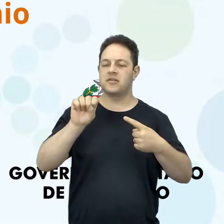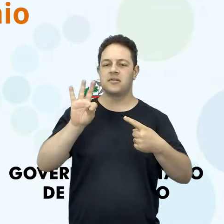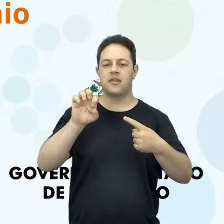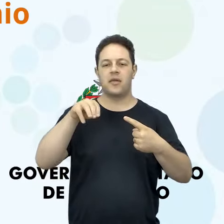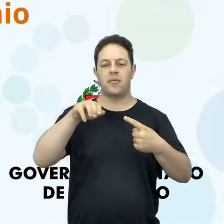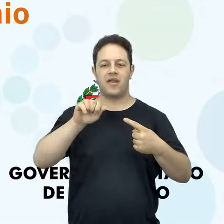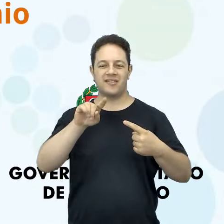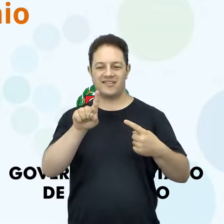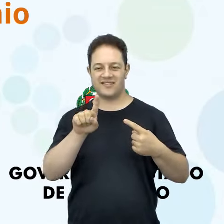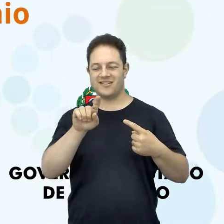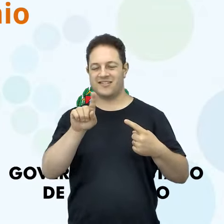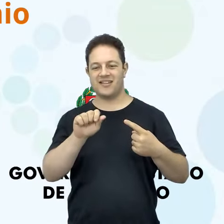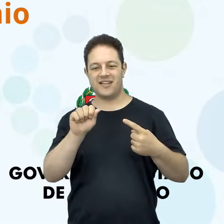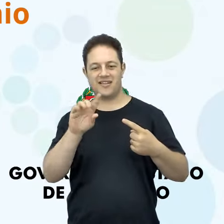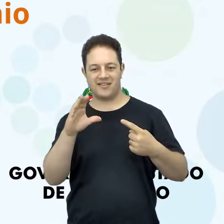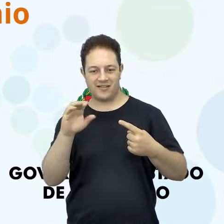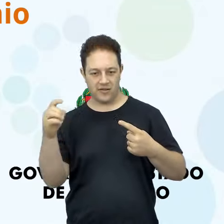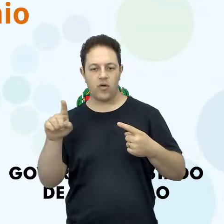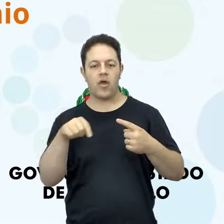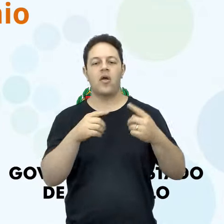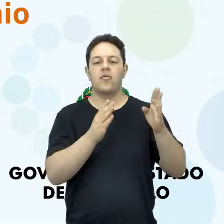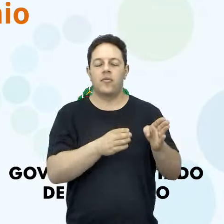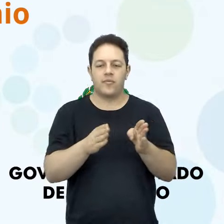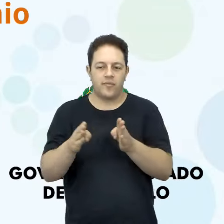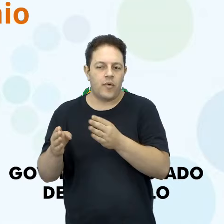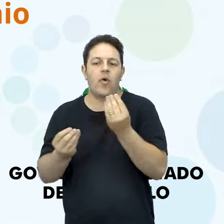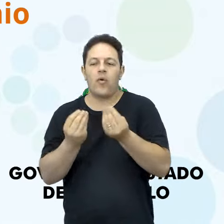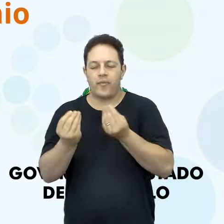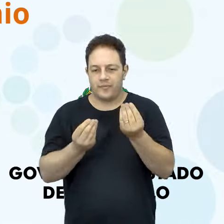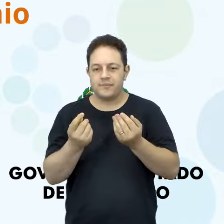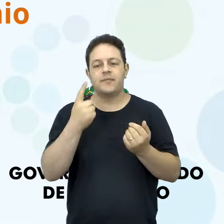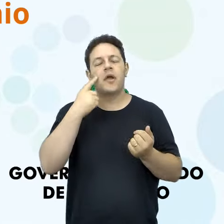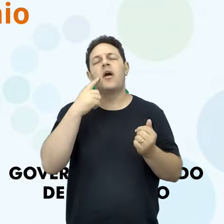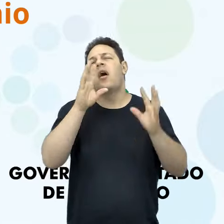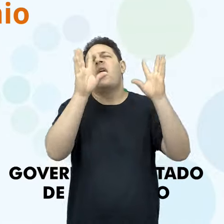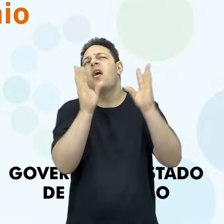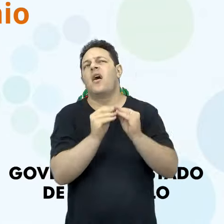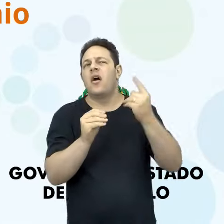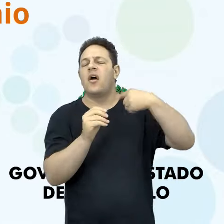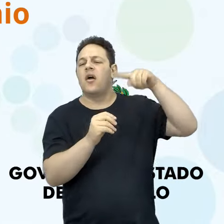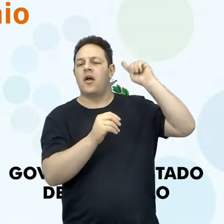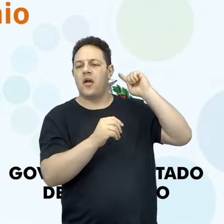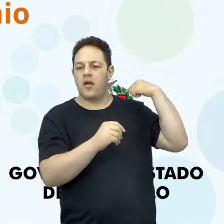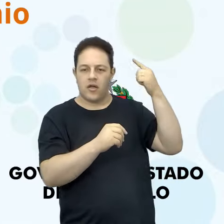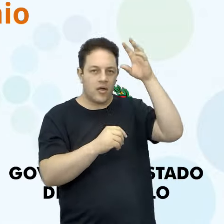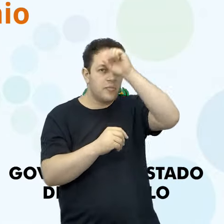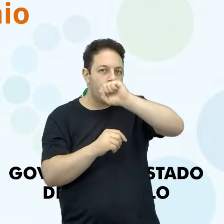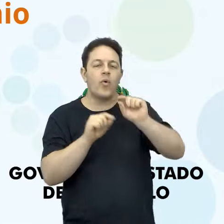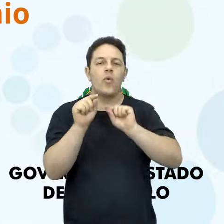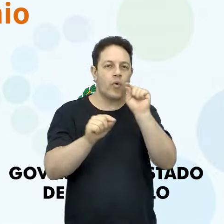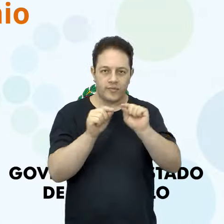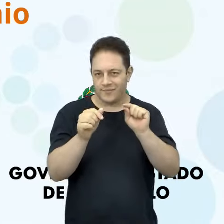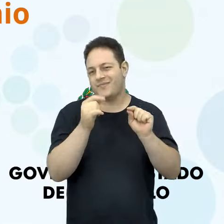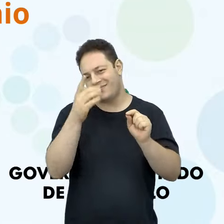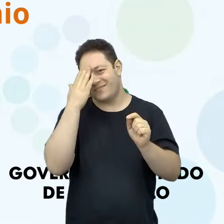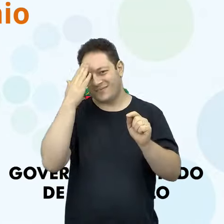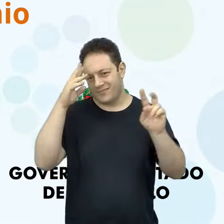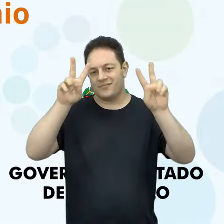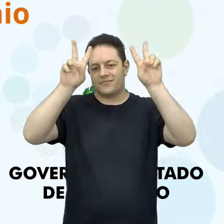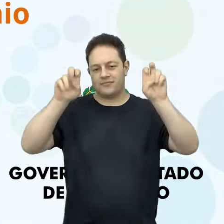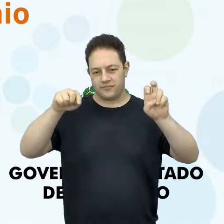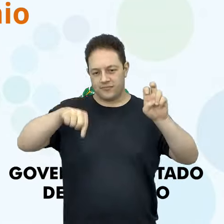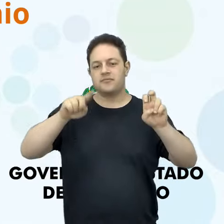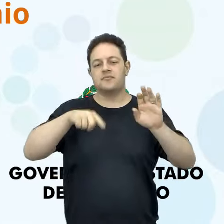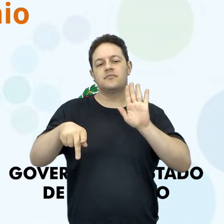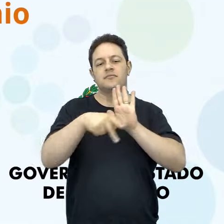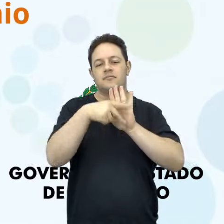está na primeira, vamos aí fazer um apanhadão geral aí do que a gente viu nas demais, né? O aprofundamento, você já sabe, como pertence